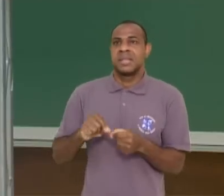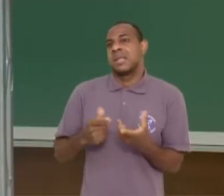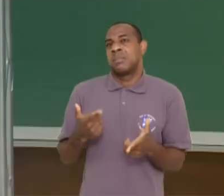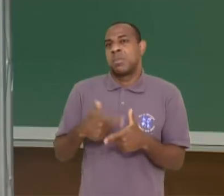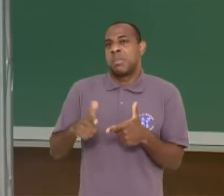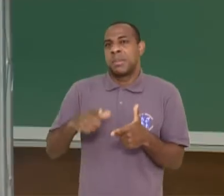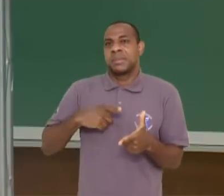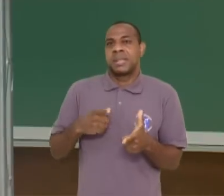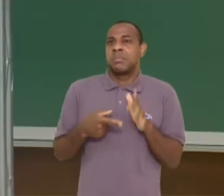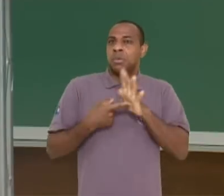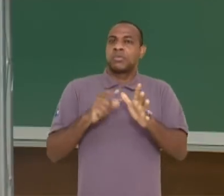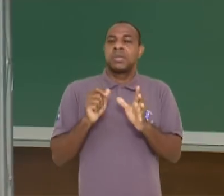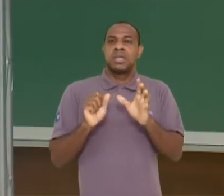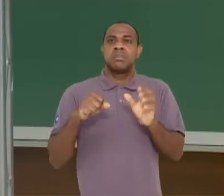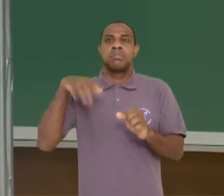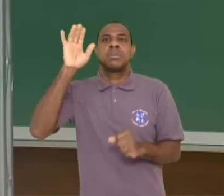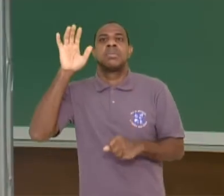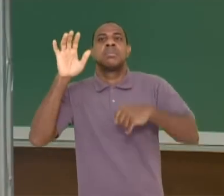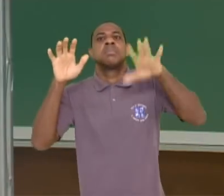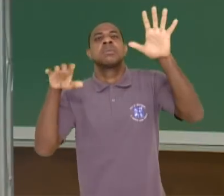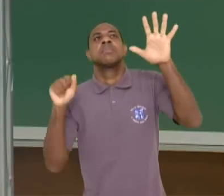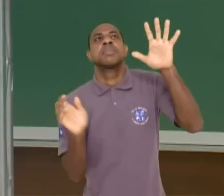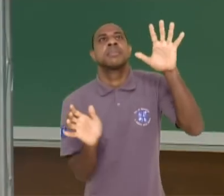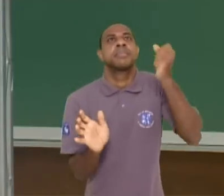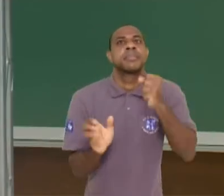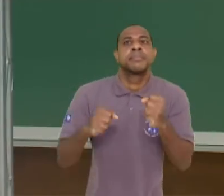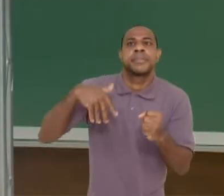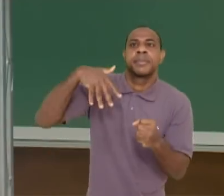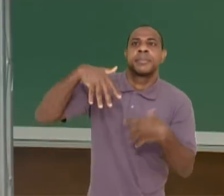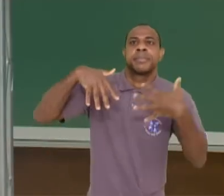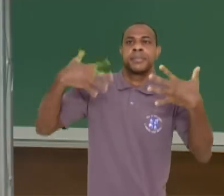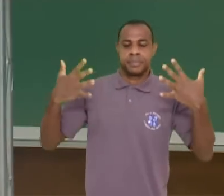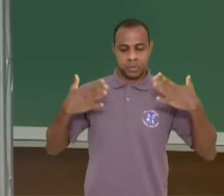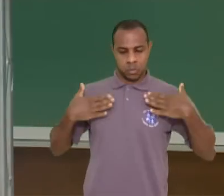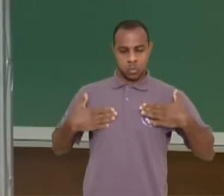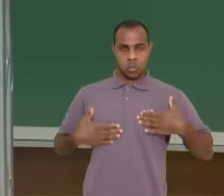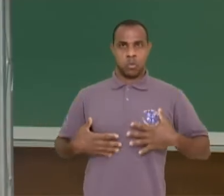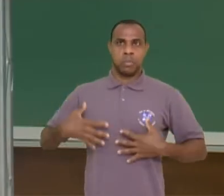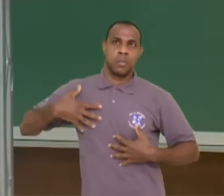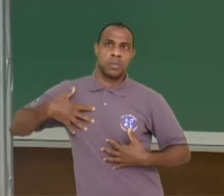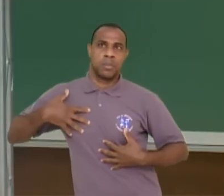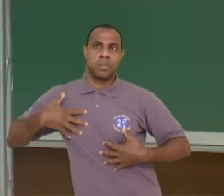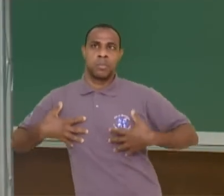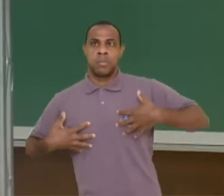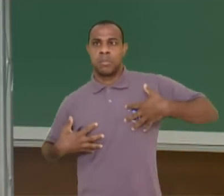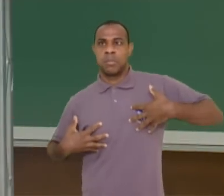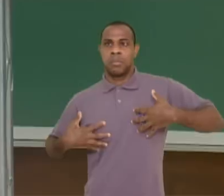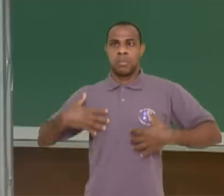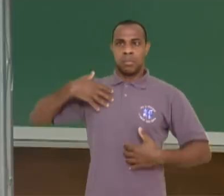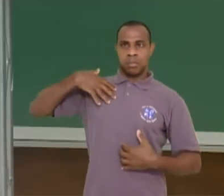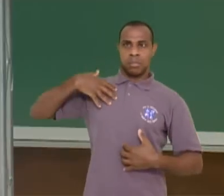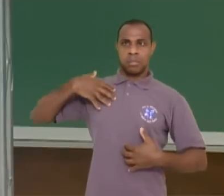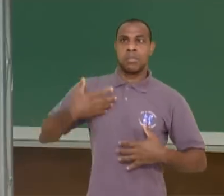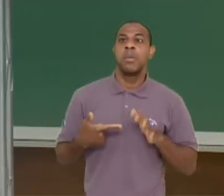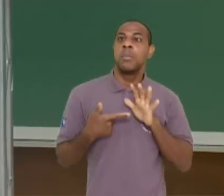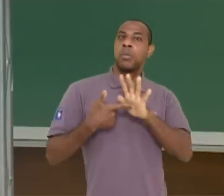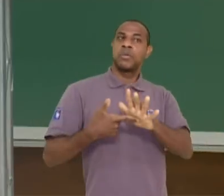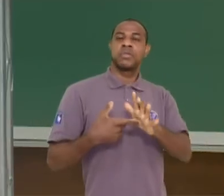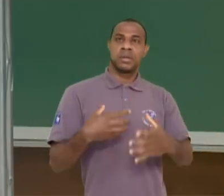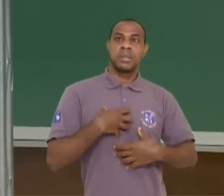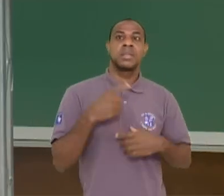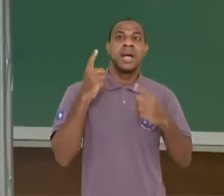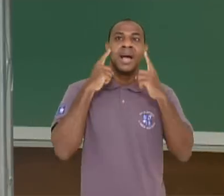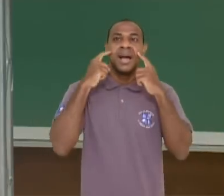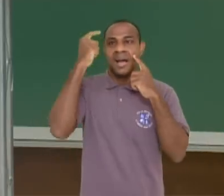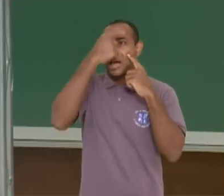vou estar gesticulando tanto com as minhas mãos, com o meu corpo, vou estar expressando alguma situação na minha face,